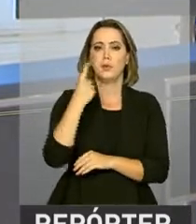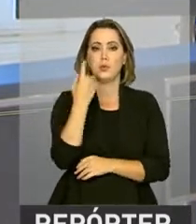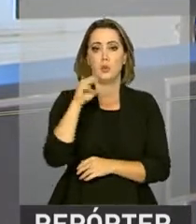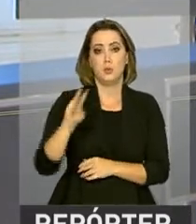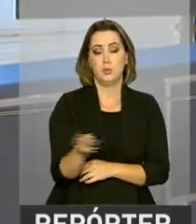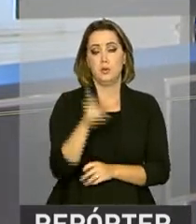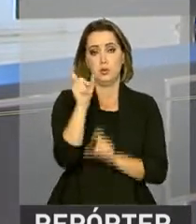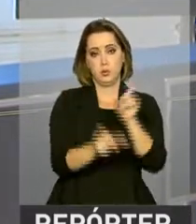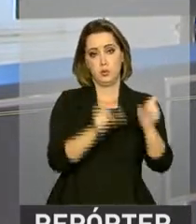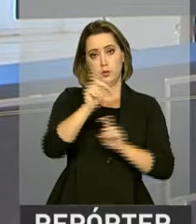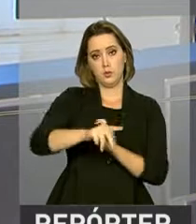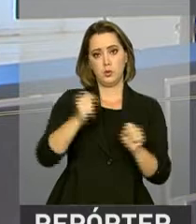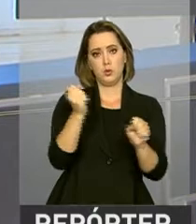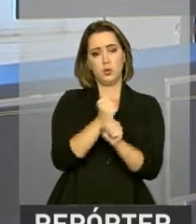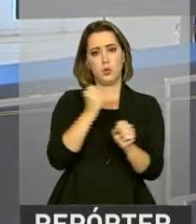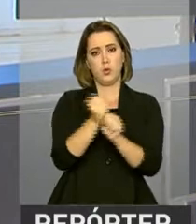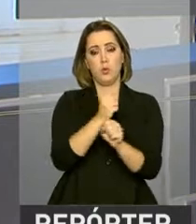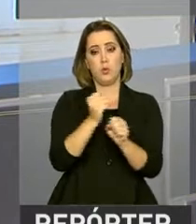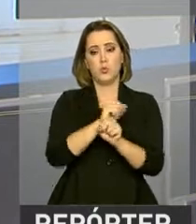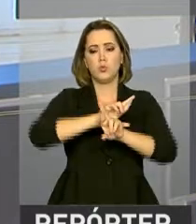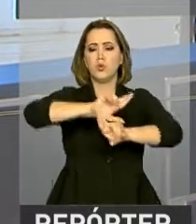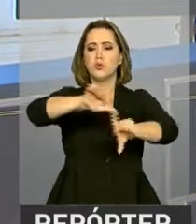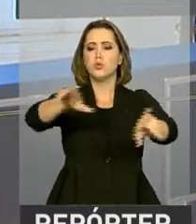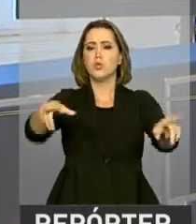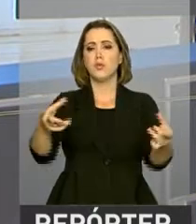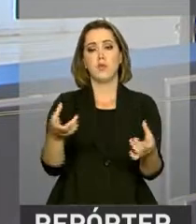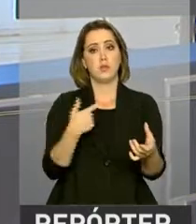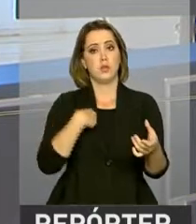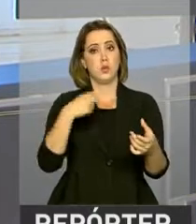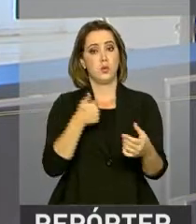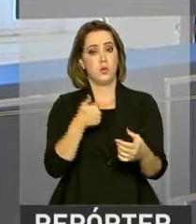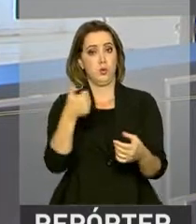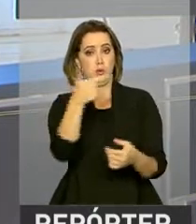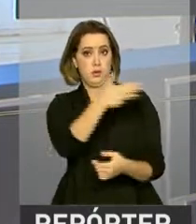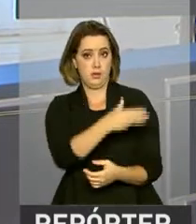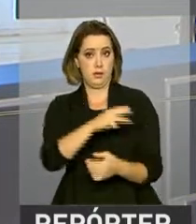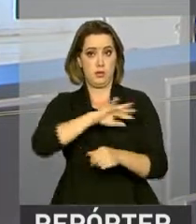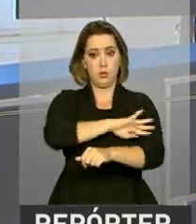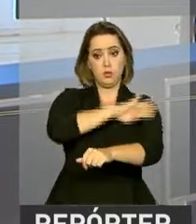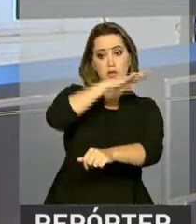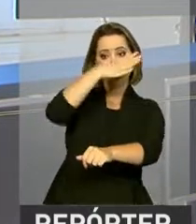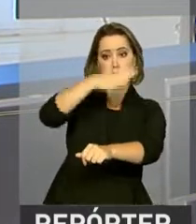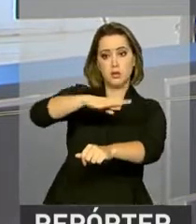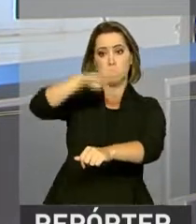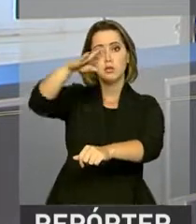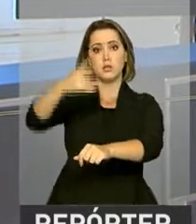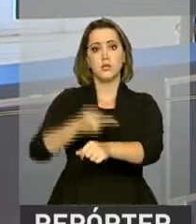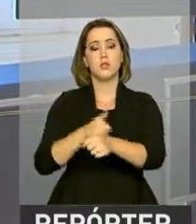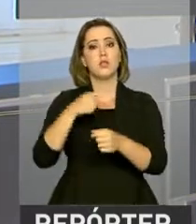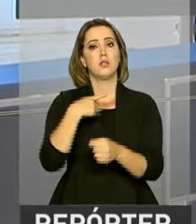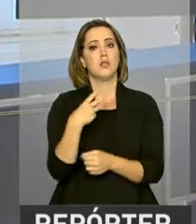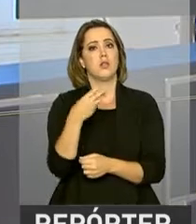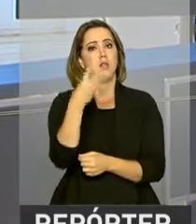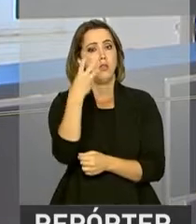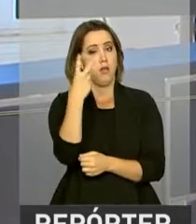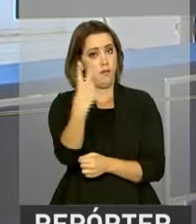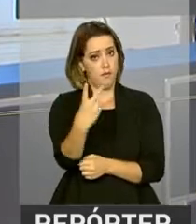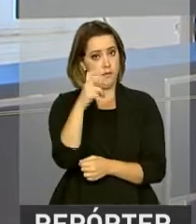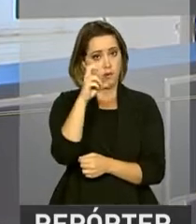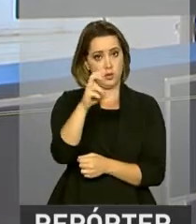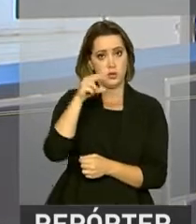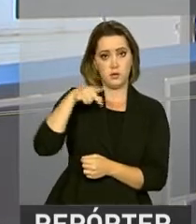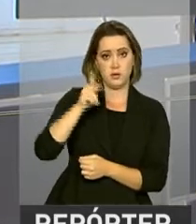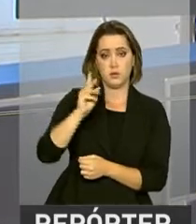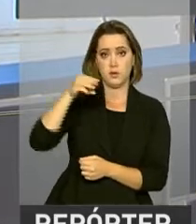serão construídos 13 adultos 14 passarelas e 25 quilômetros de terceira faixa que vão ajudar a melhorar